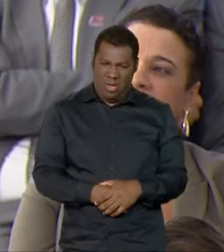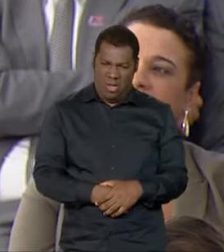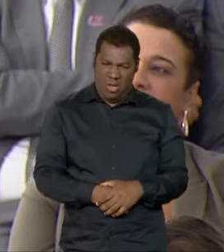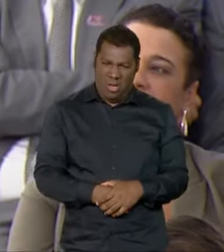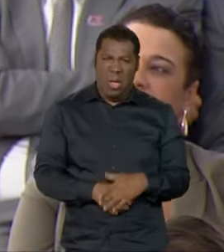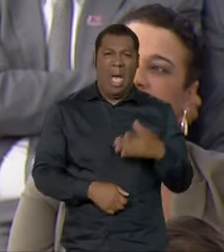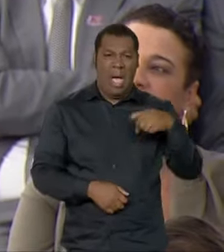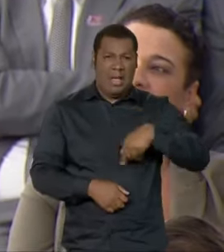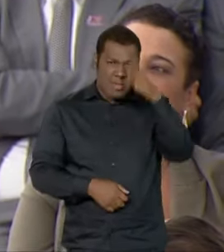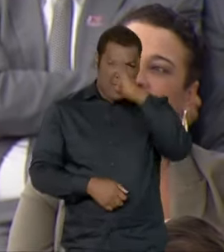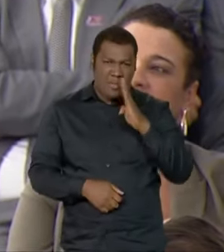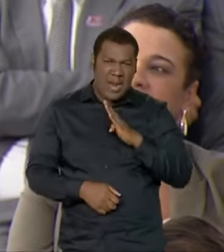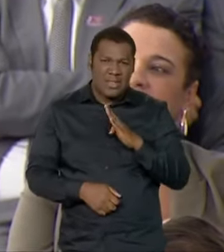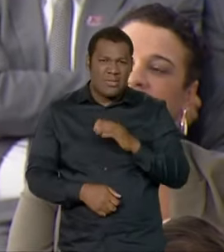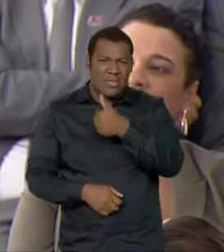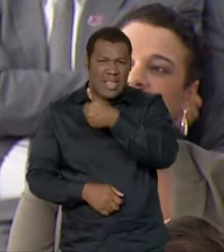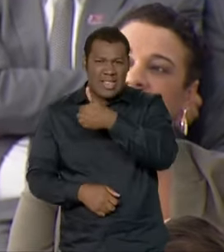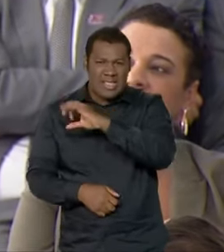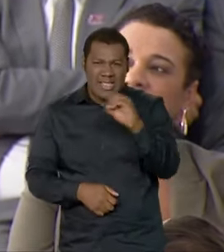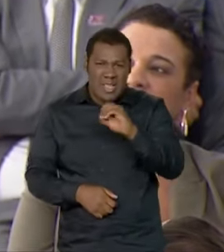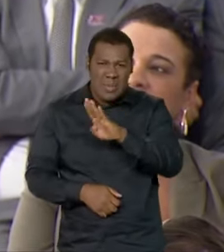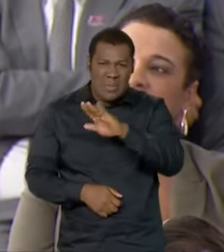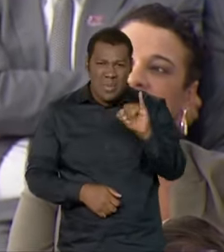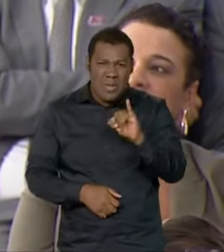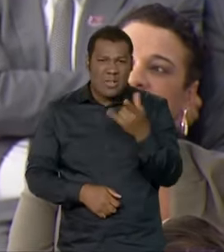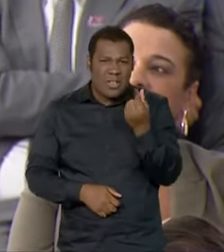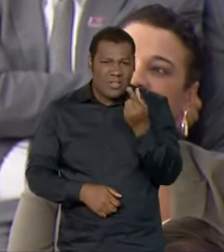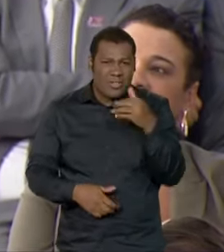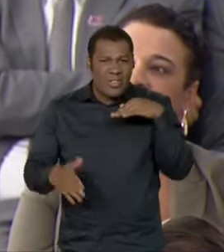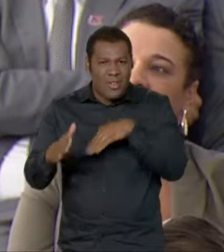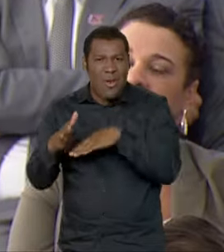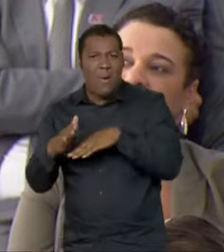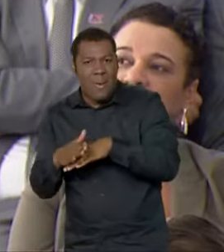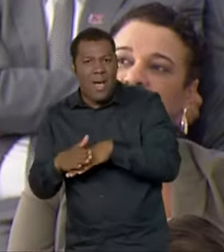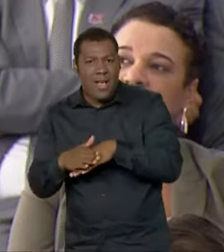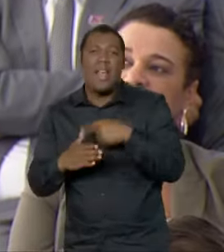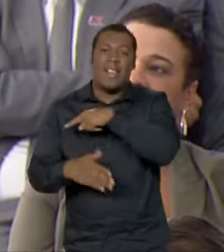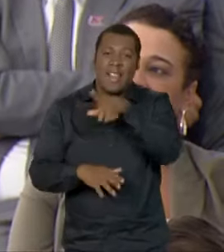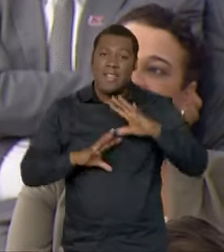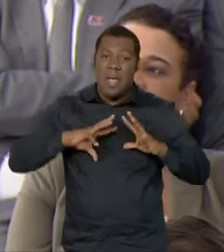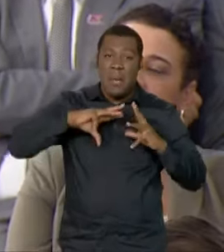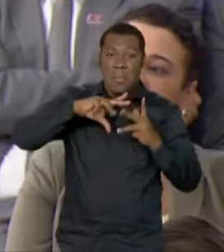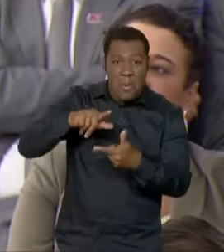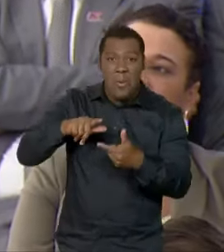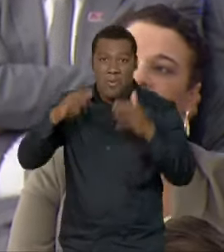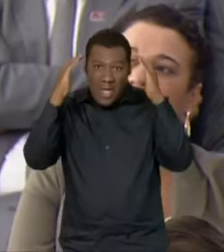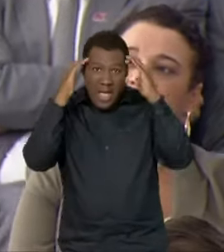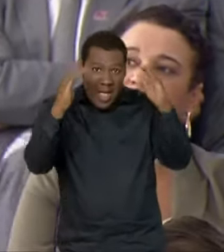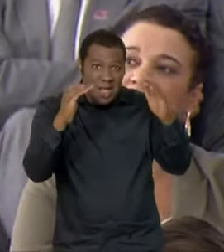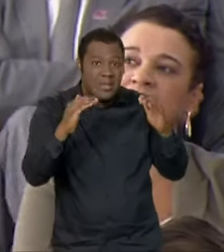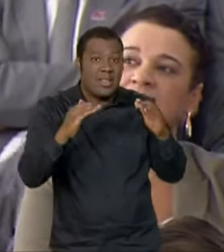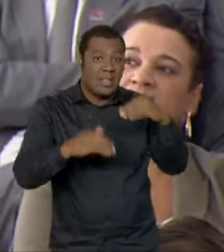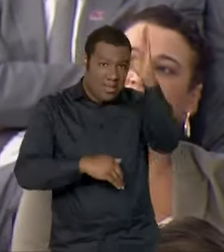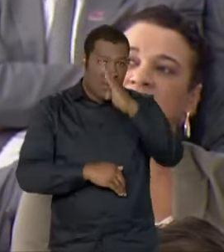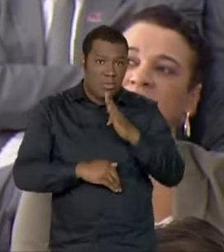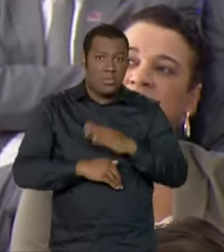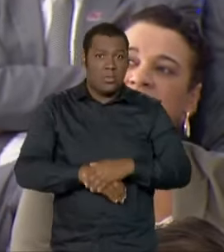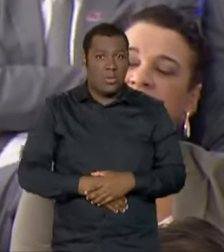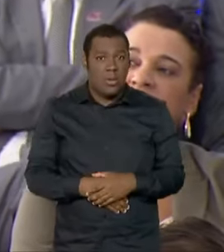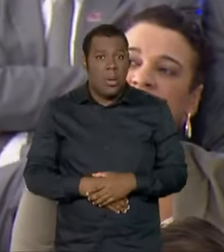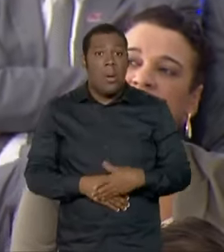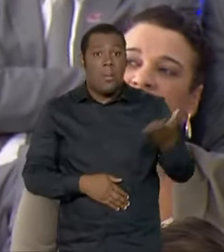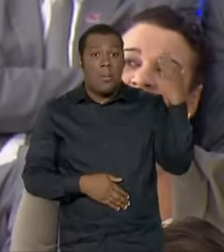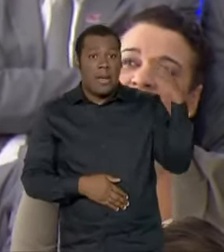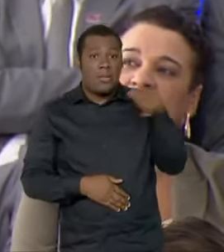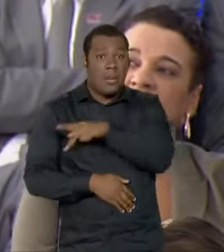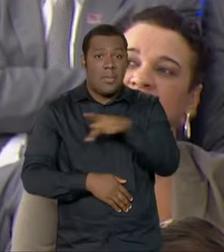a gente vai ser o máximo. A gente vai ser respeitado. Porque era vergonha, o presidente do FMI não recebia presidente do